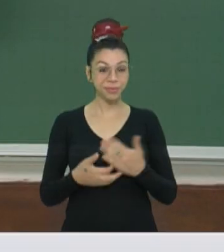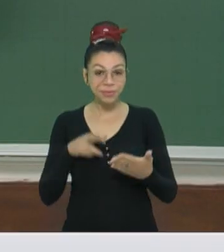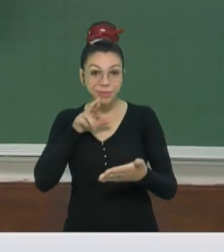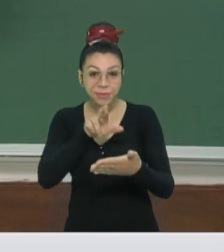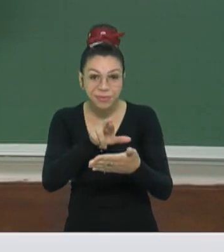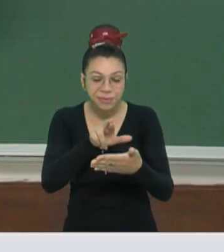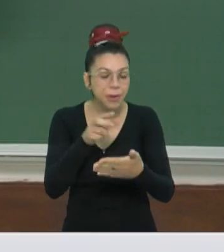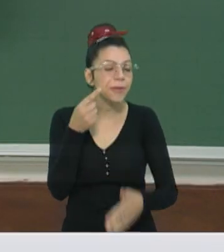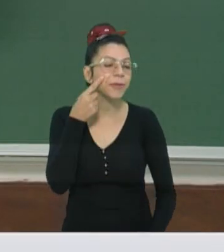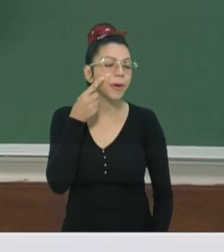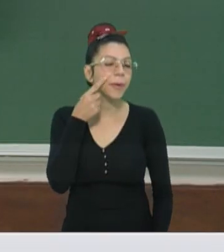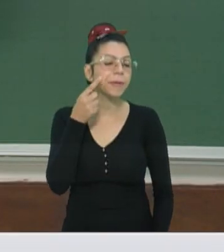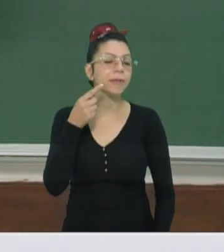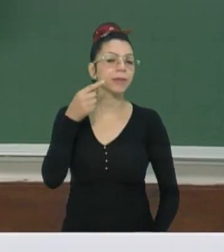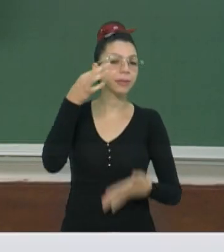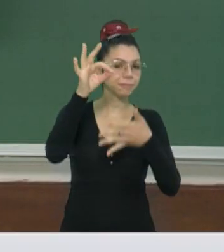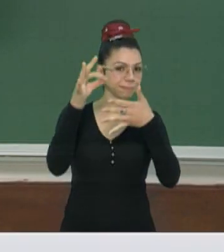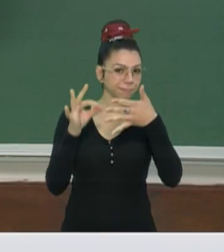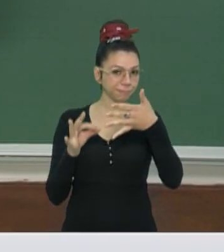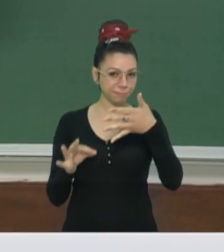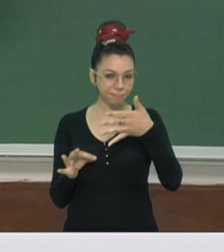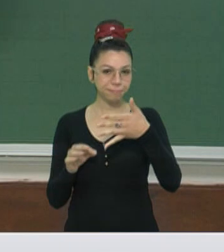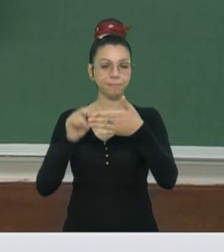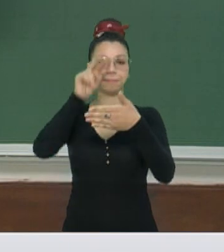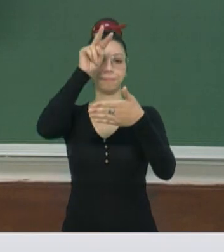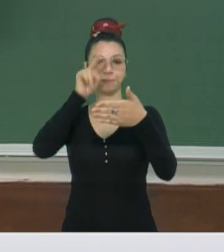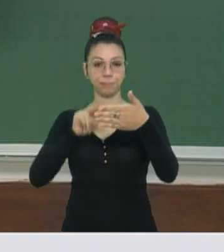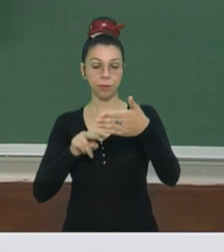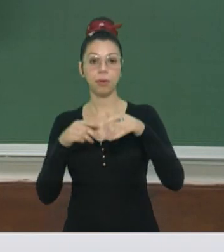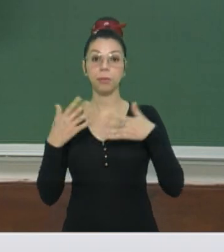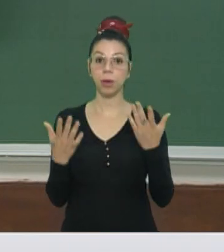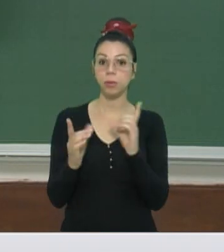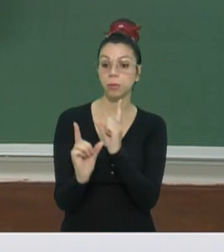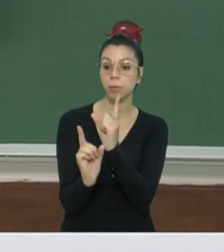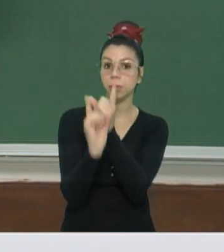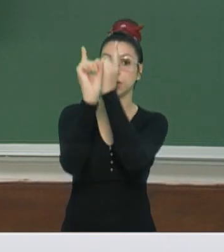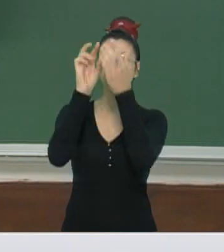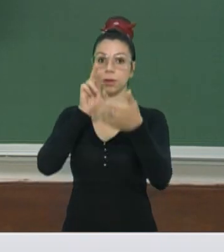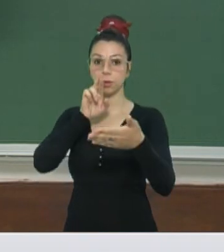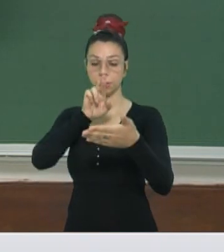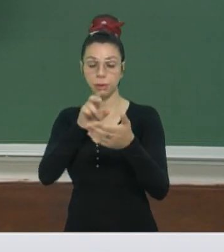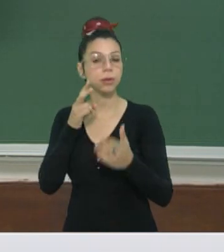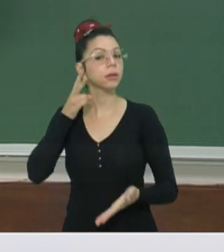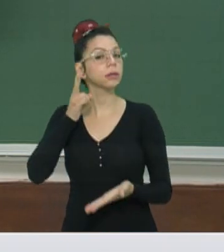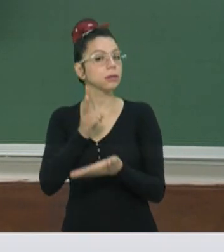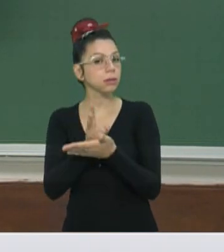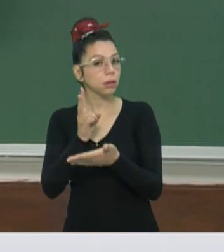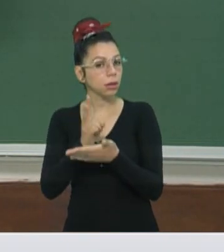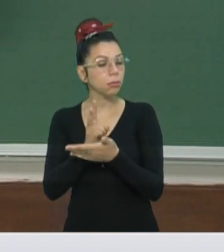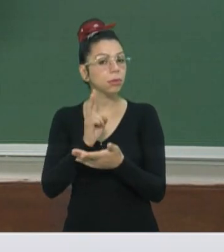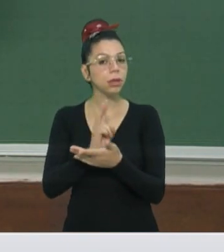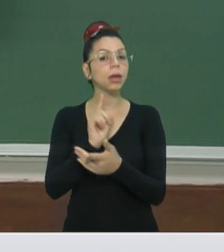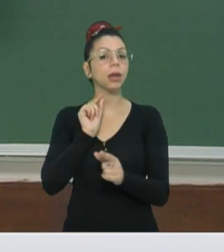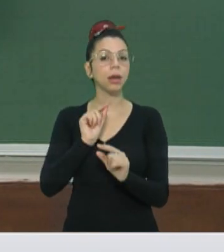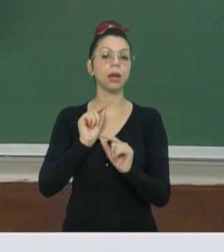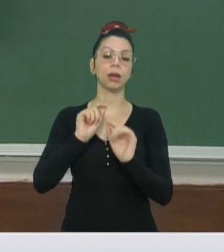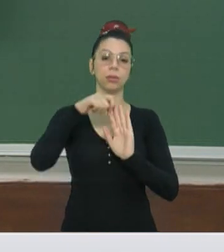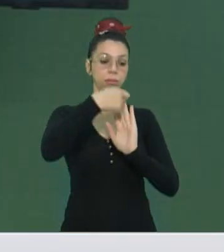Respondeu? Então vamos lá, vamos dar uma olhadinha no nosso texto, né? Para a gente achar a resposta, sempre a referência ao texto. Muito